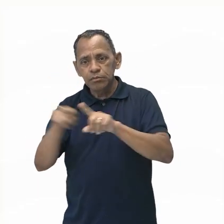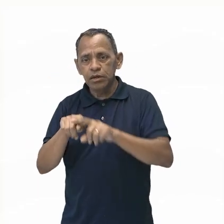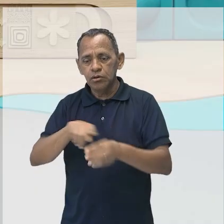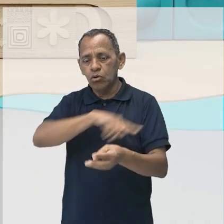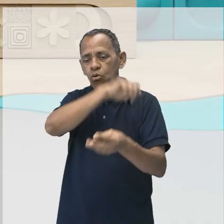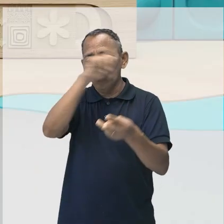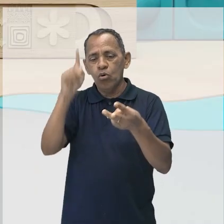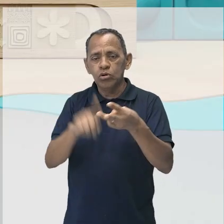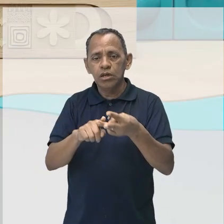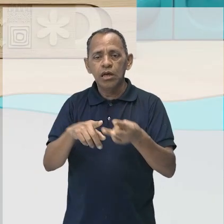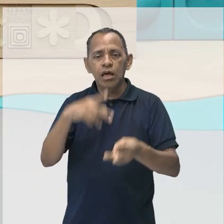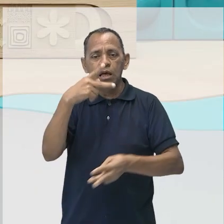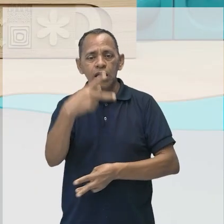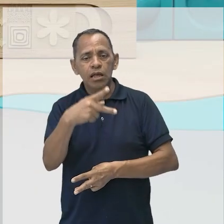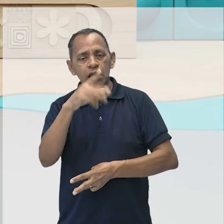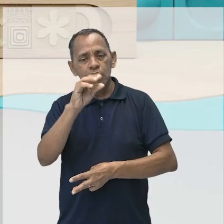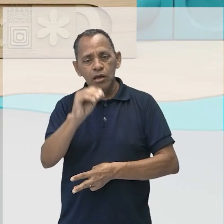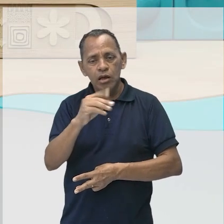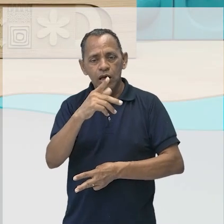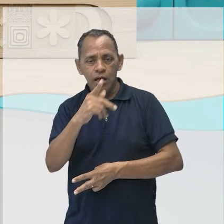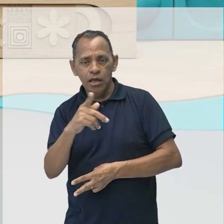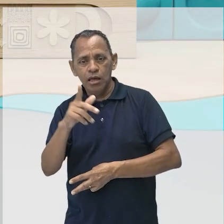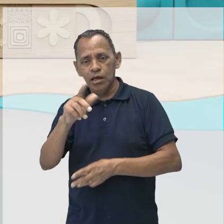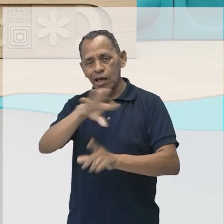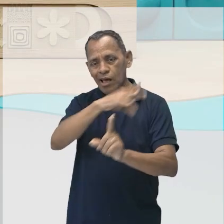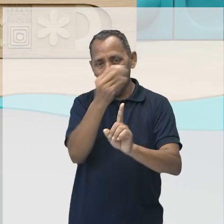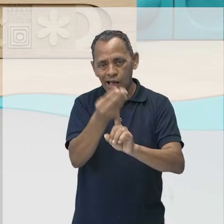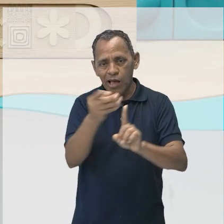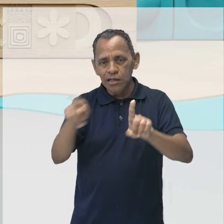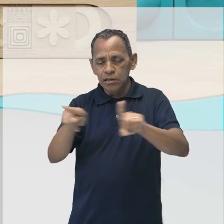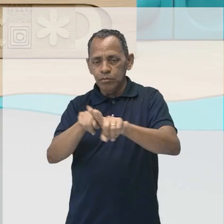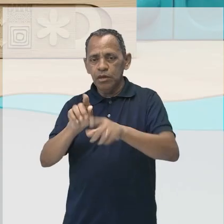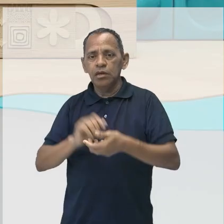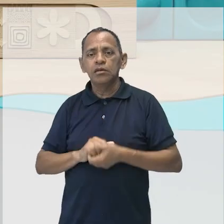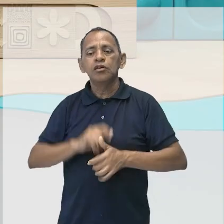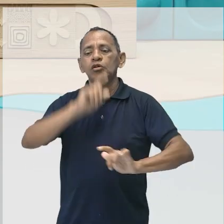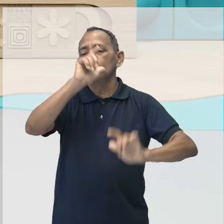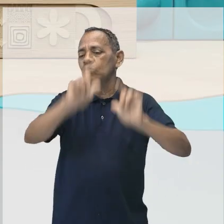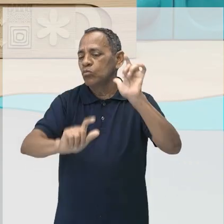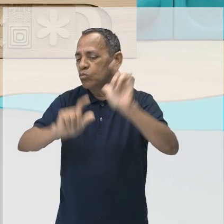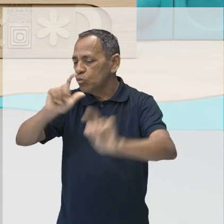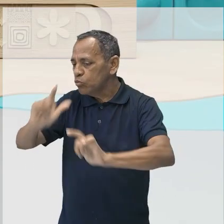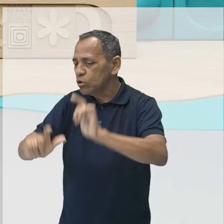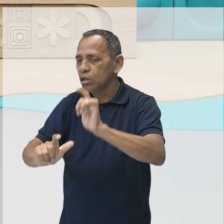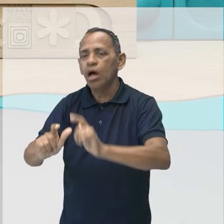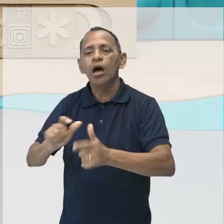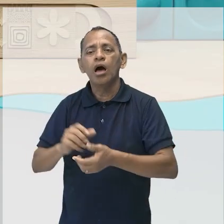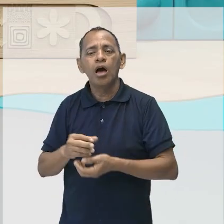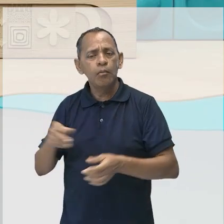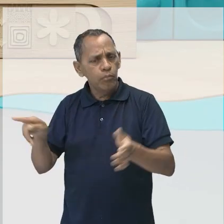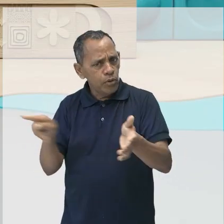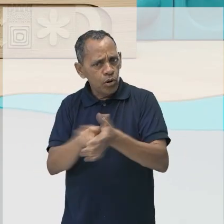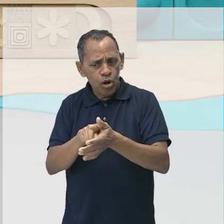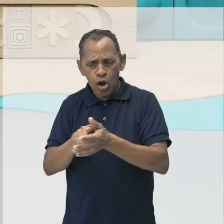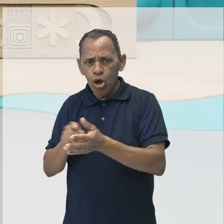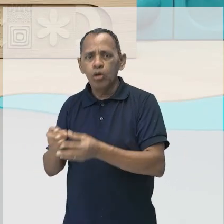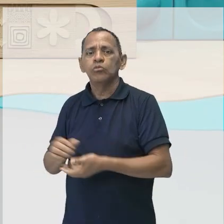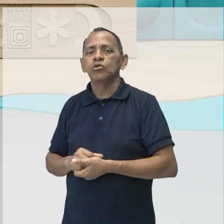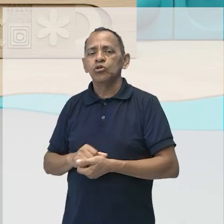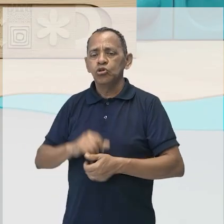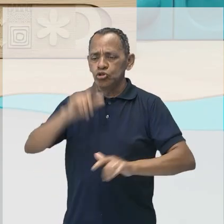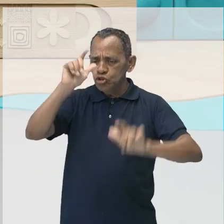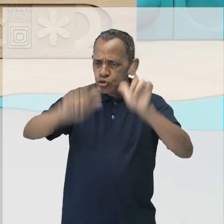pop art. E o que é a pop art? A pop já está falando popular, vem do popular, a questão